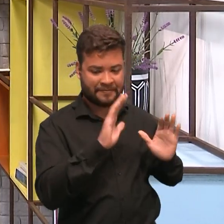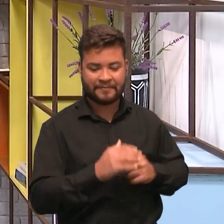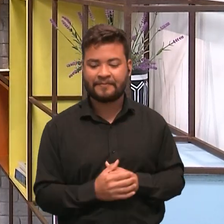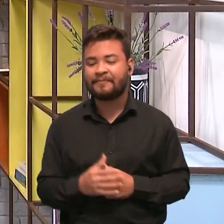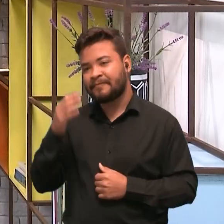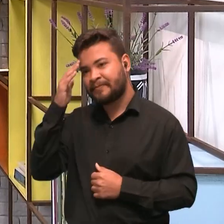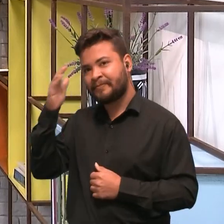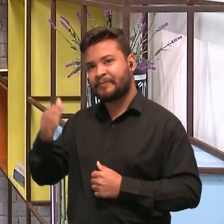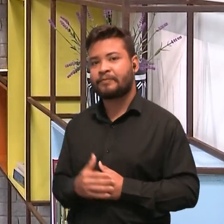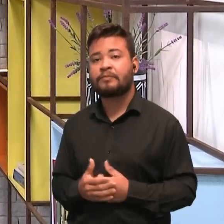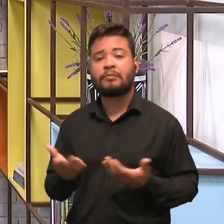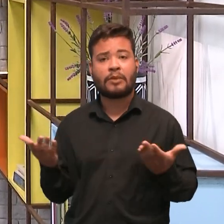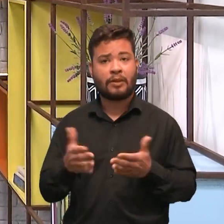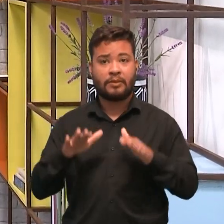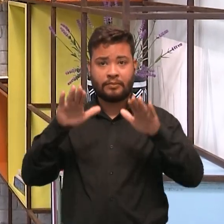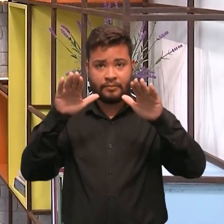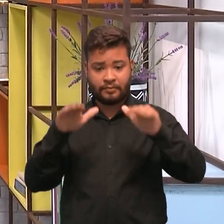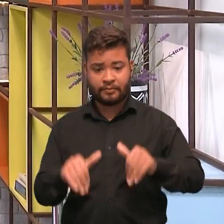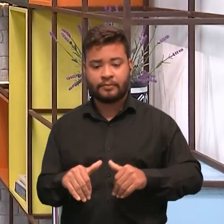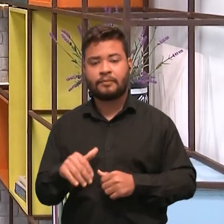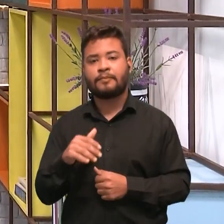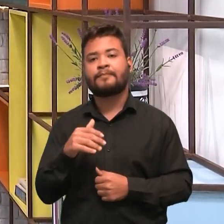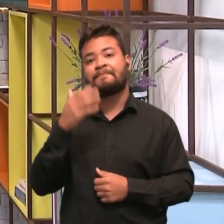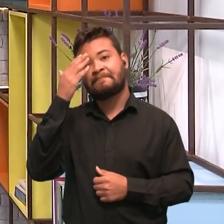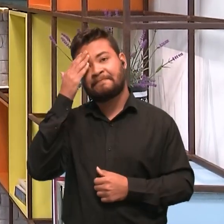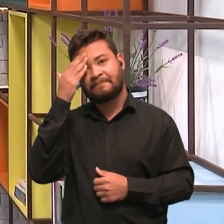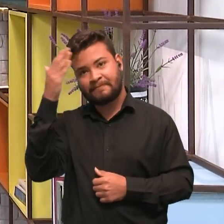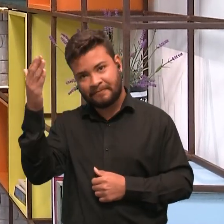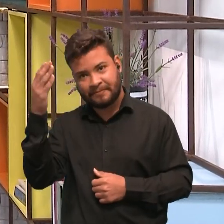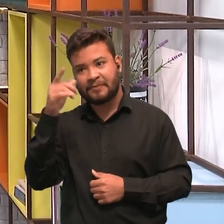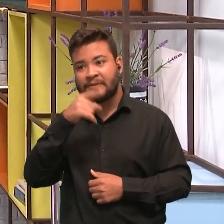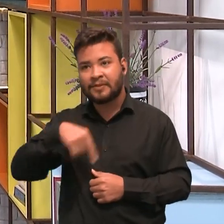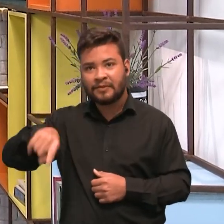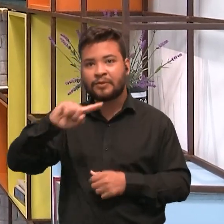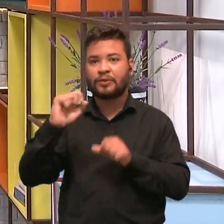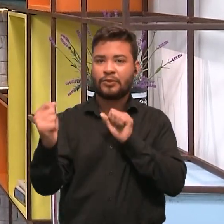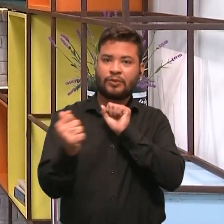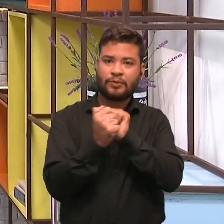mais uma instituição aberta, cada vez mais uma instituição que gere essa visitação e que